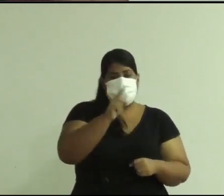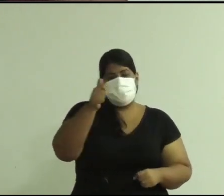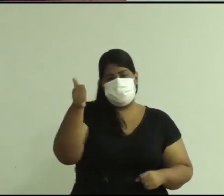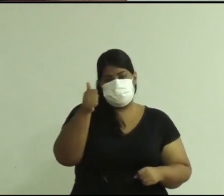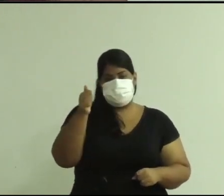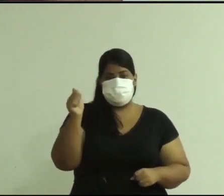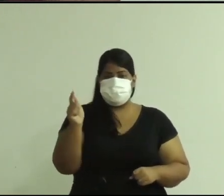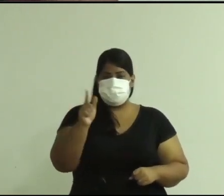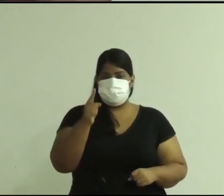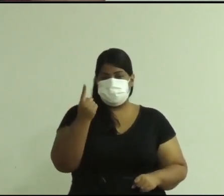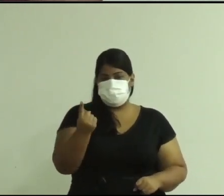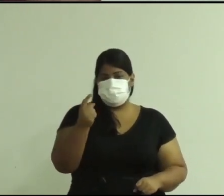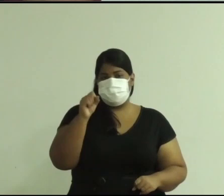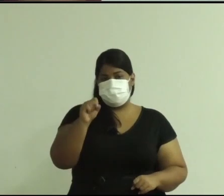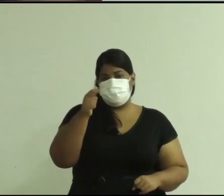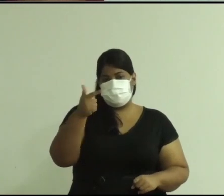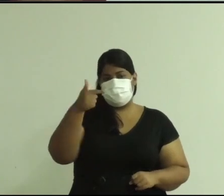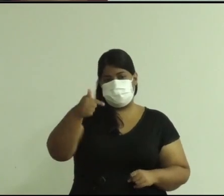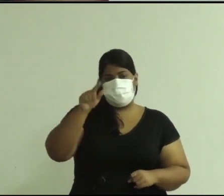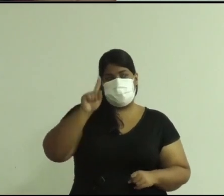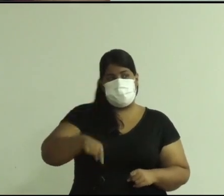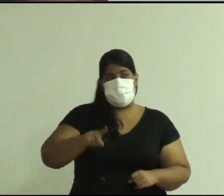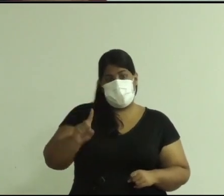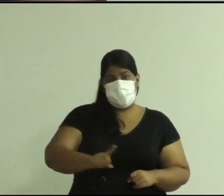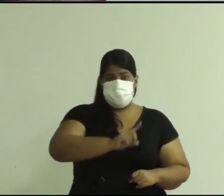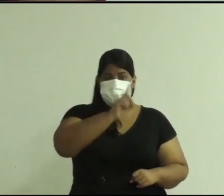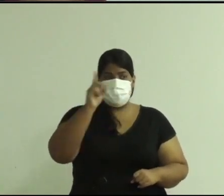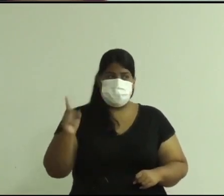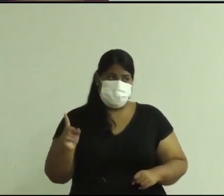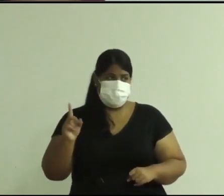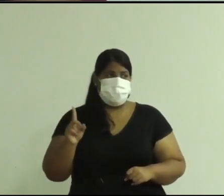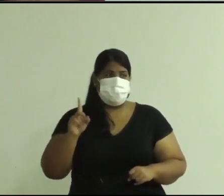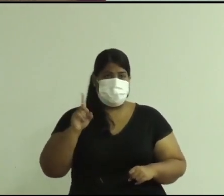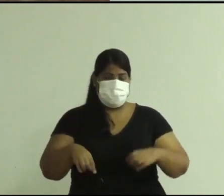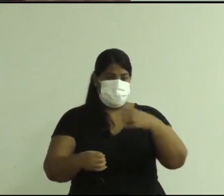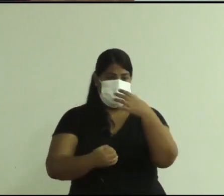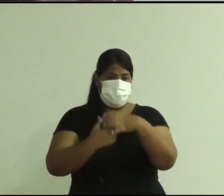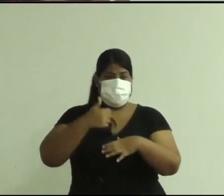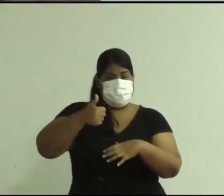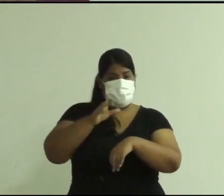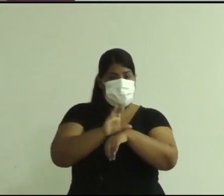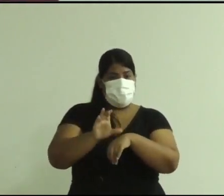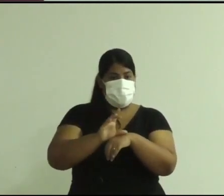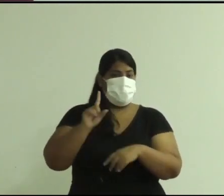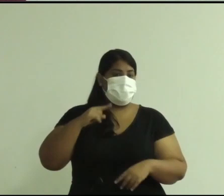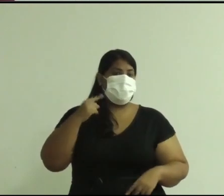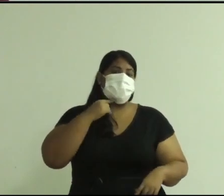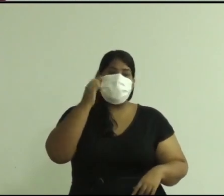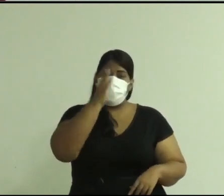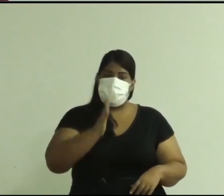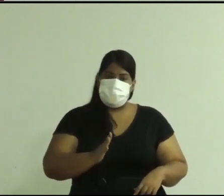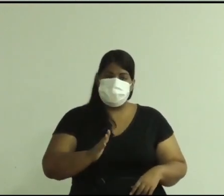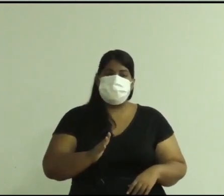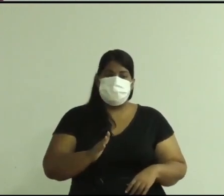de 1827 foi o dia que foi fundado o primeiro curso de Direito do Brasil, na época